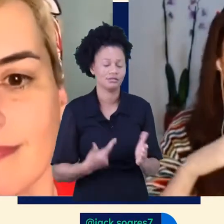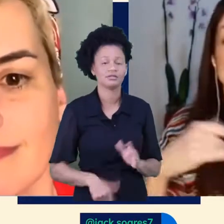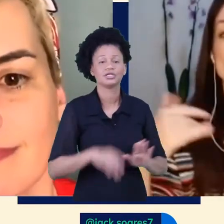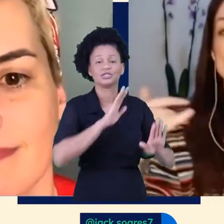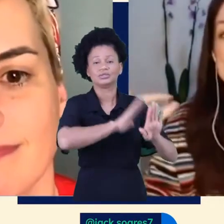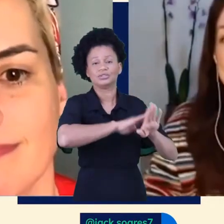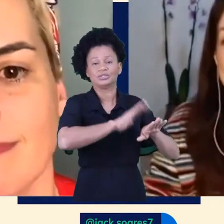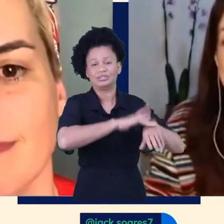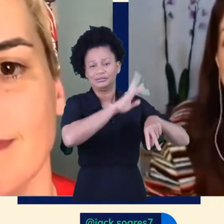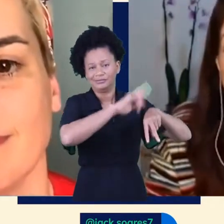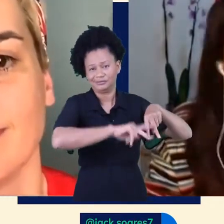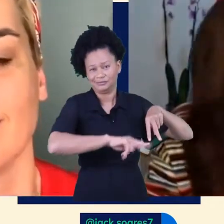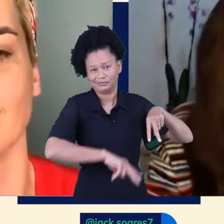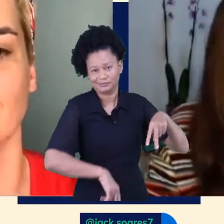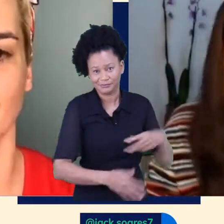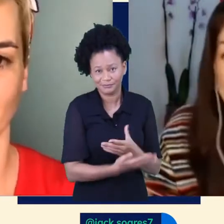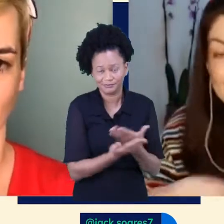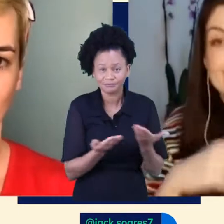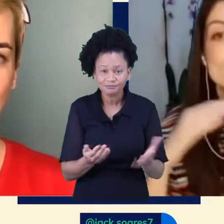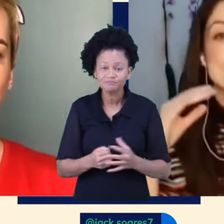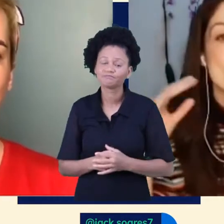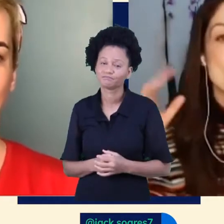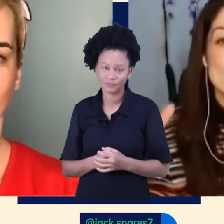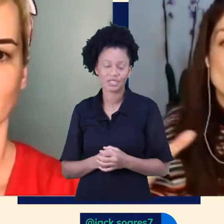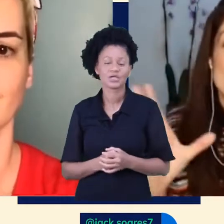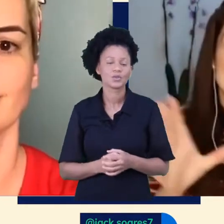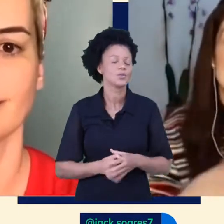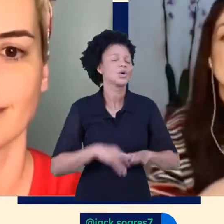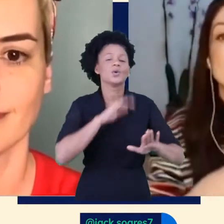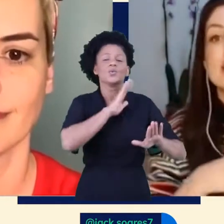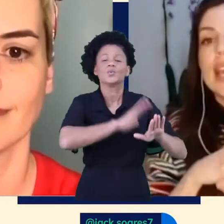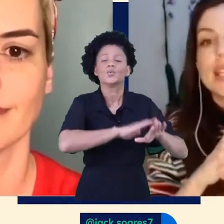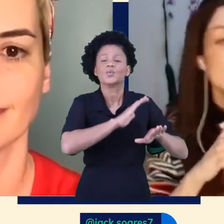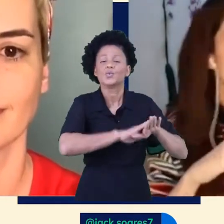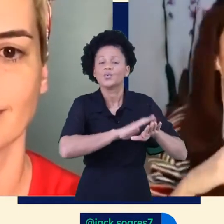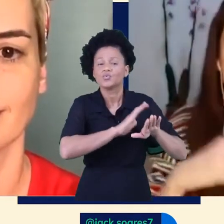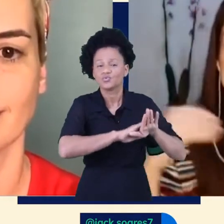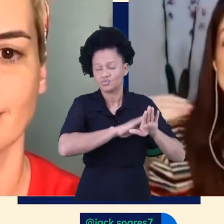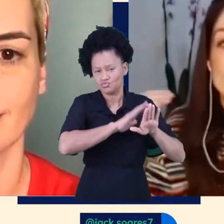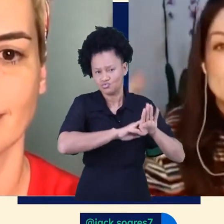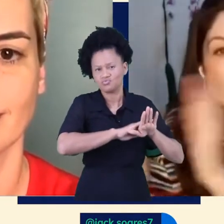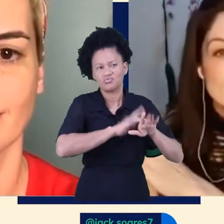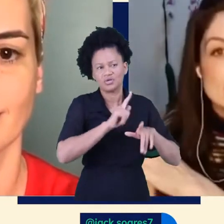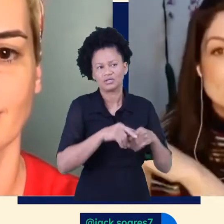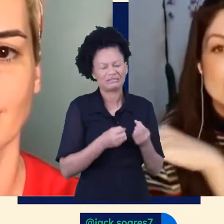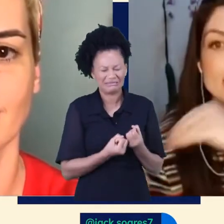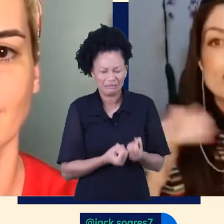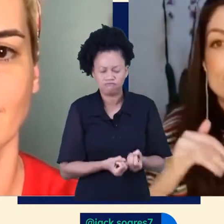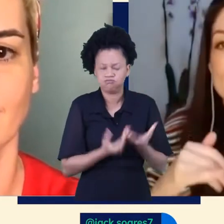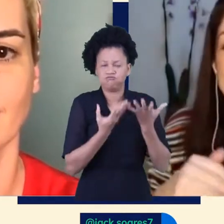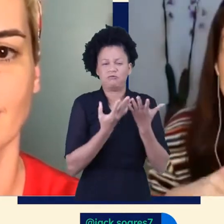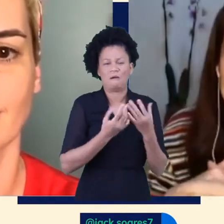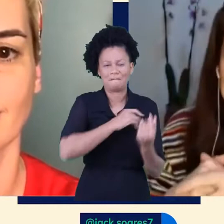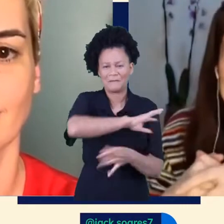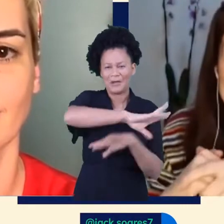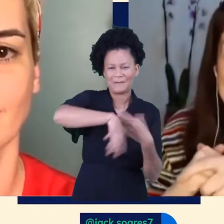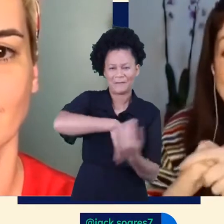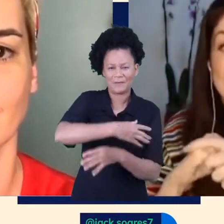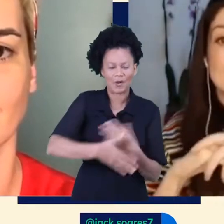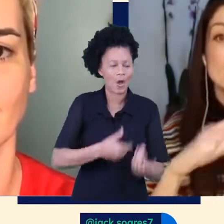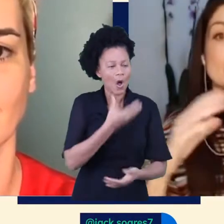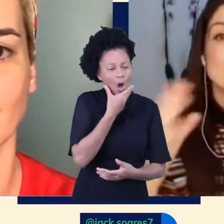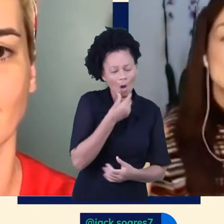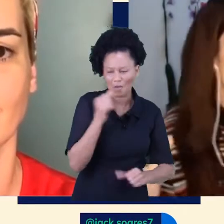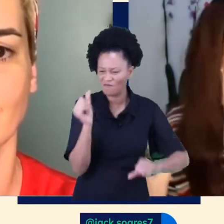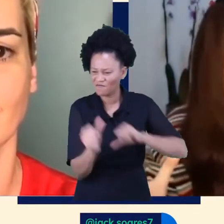uma ideologia que quer criar uma grande bagunça, que quer que meninos virem meninas e meninas virem meninos, que